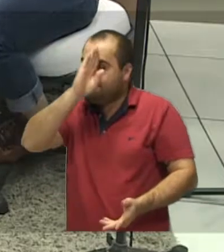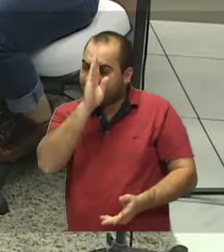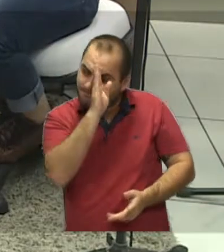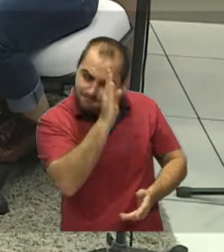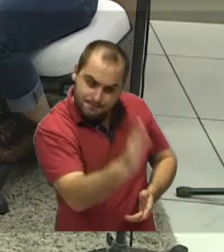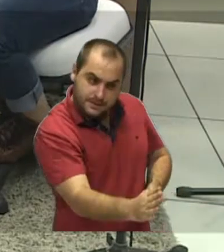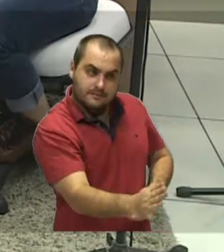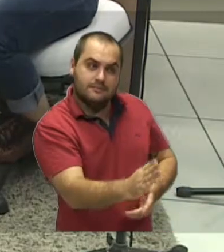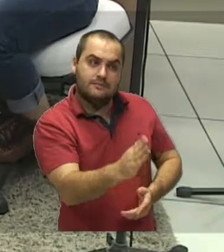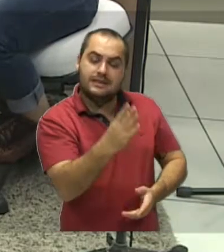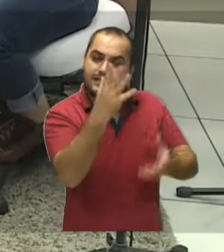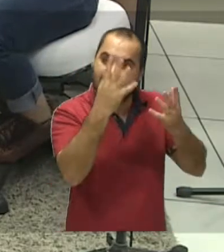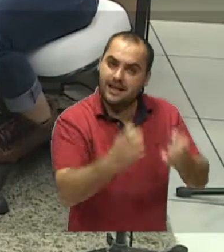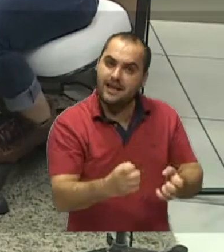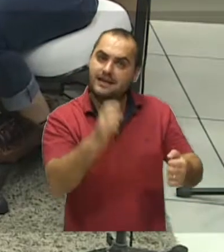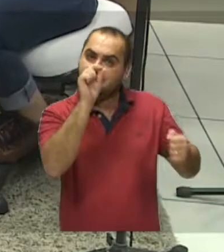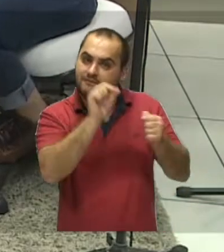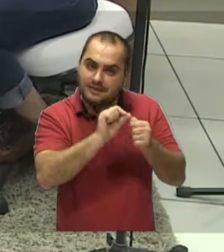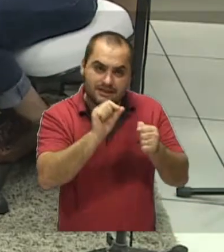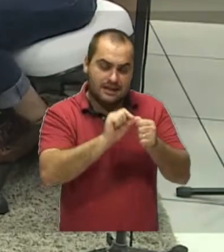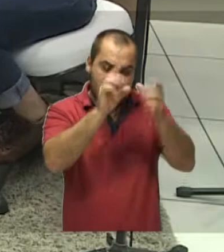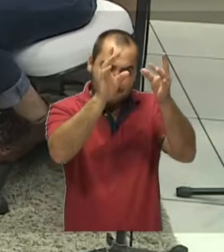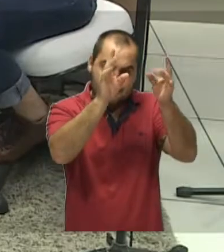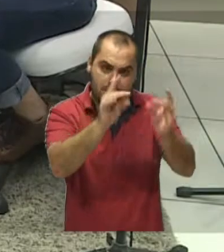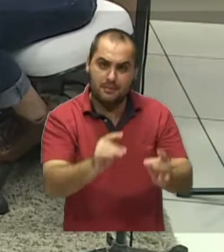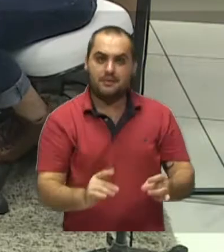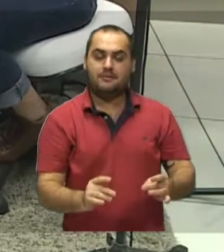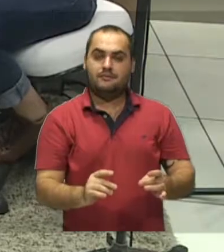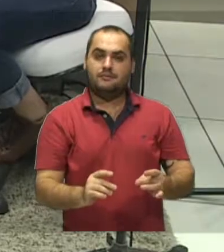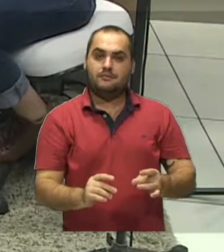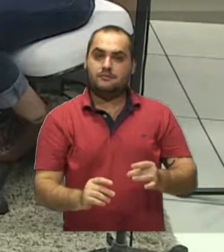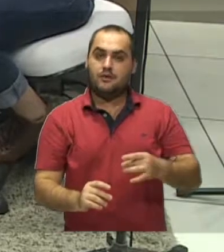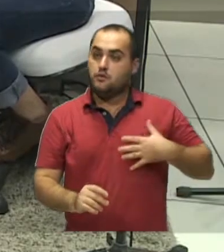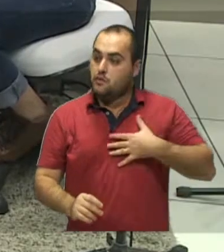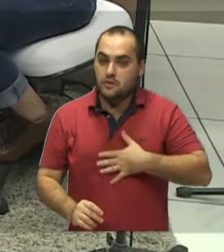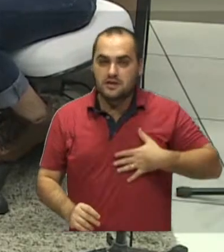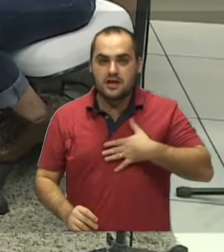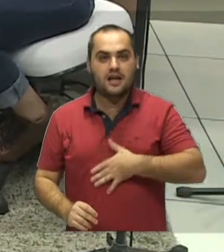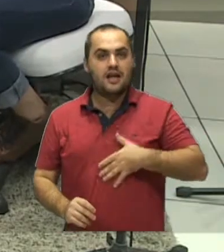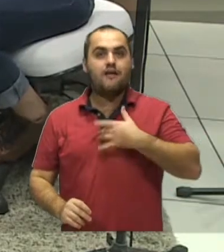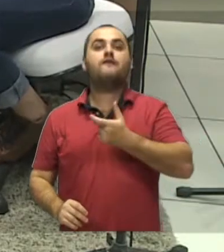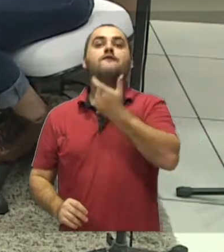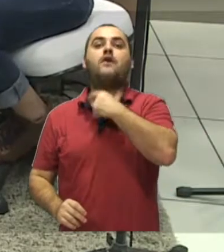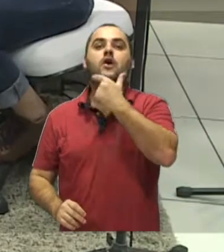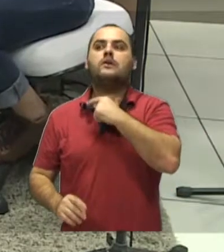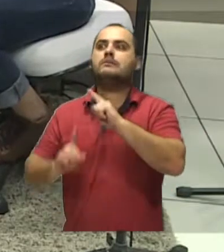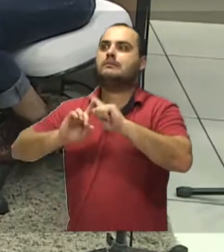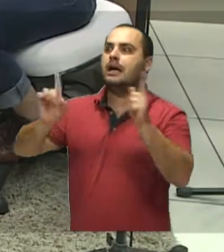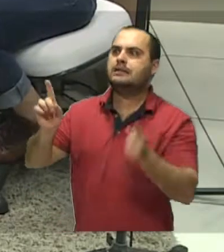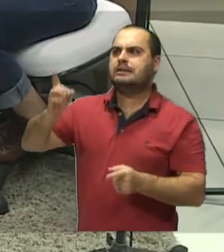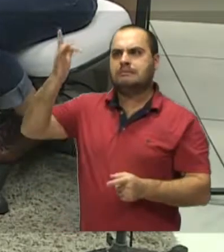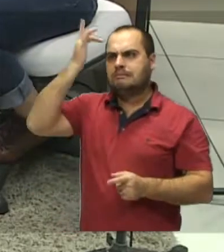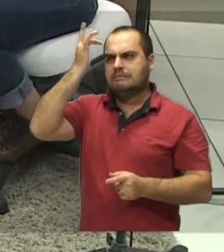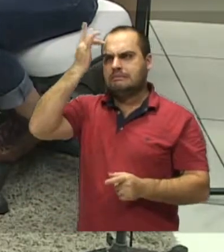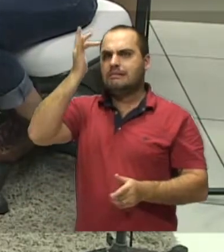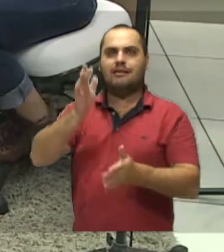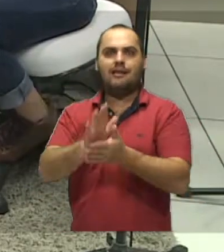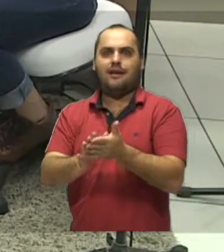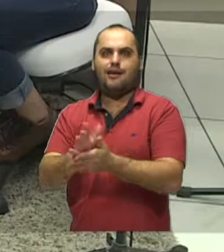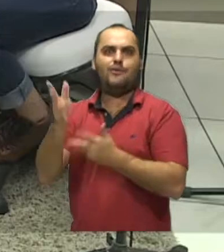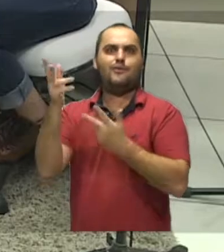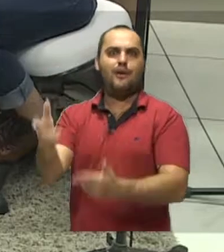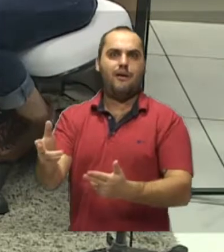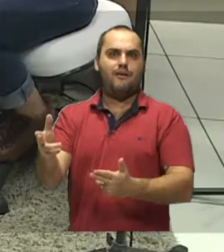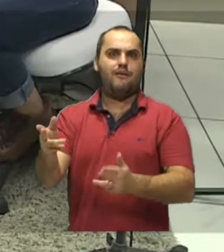você está fazendo e tal. Apesar de eu ter gostado muito de fazer fono, mas você, às vezes, não tem uma maturidade suficiente, não é a mesma coisa do que você fazer